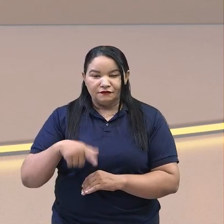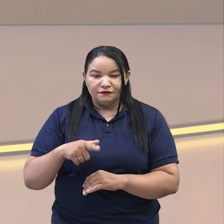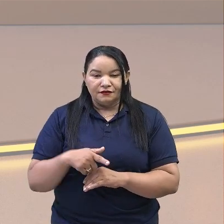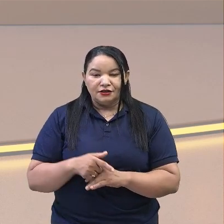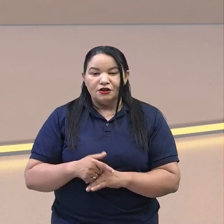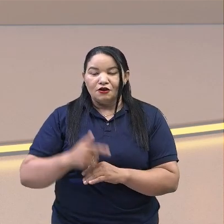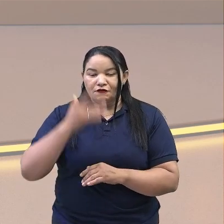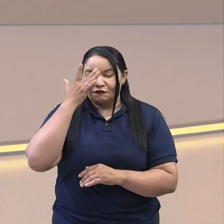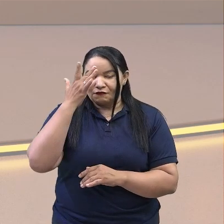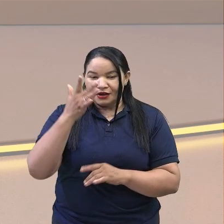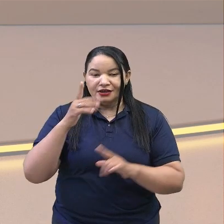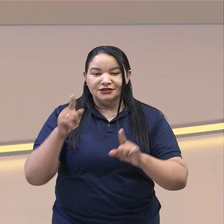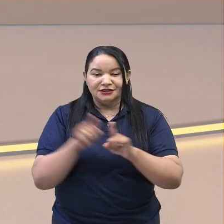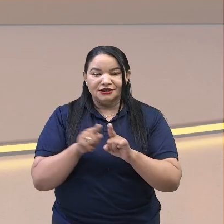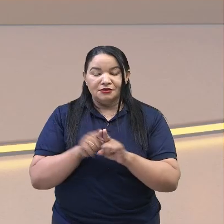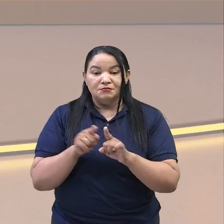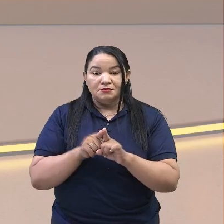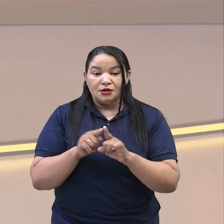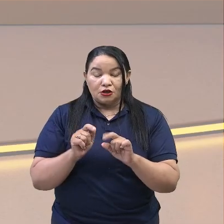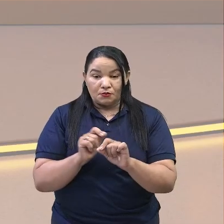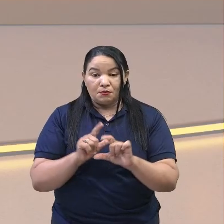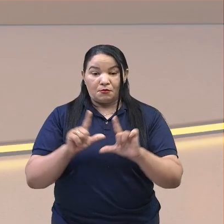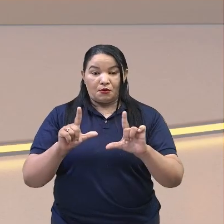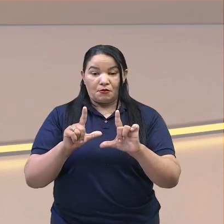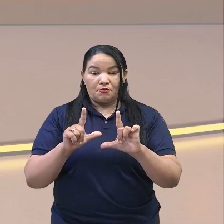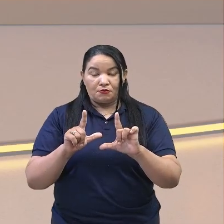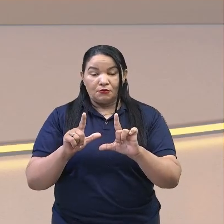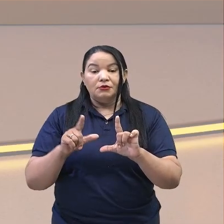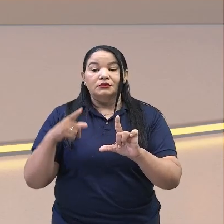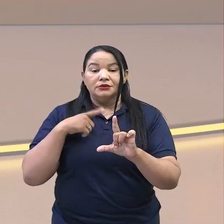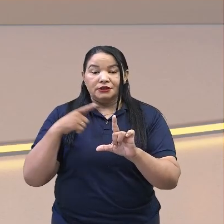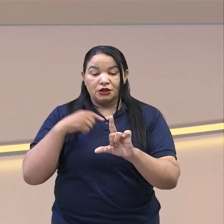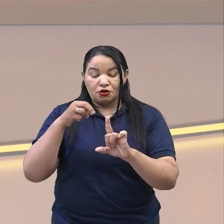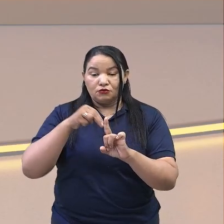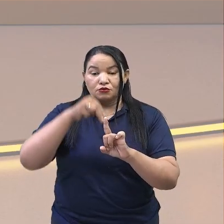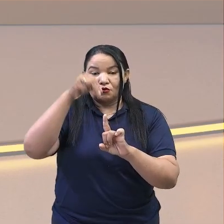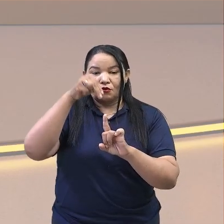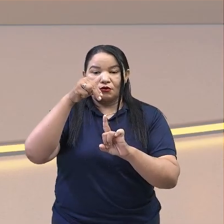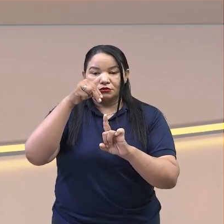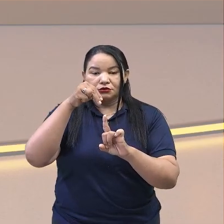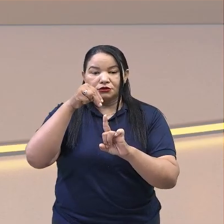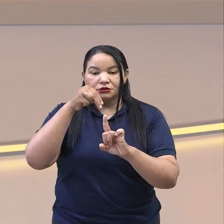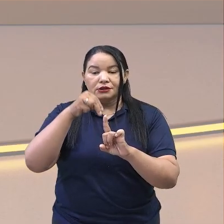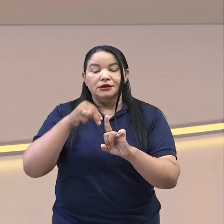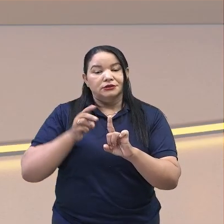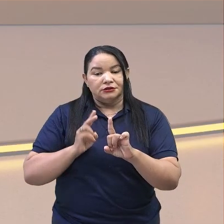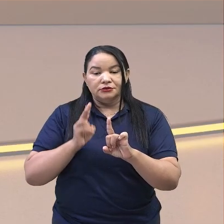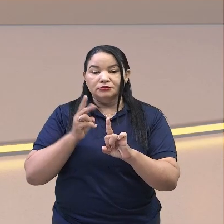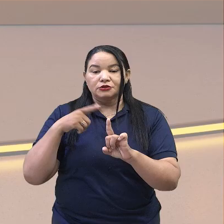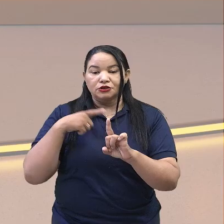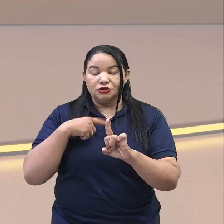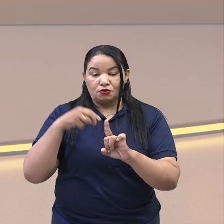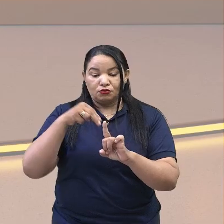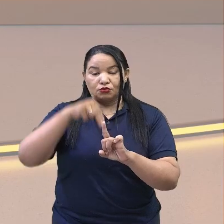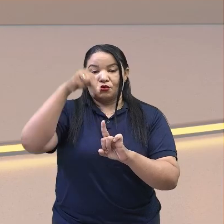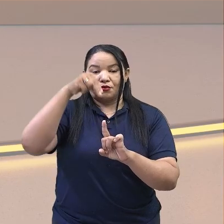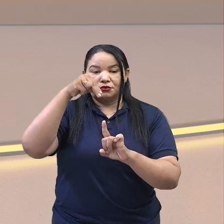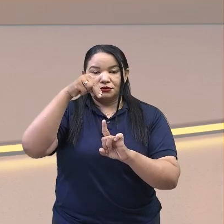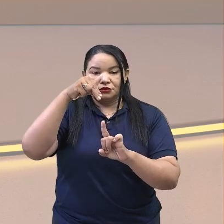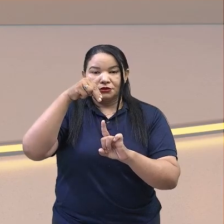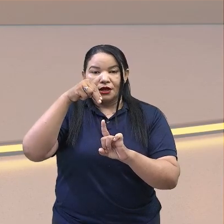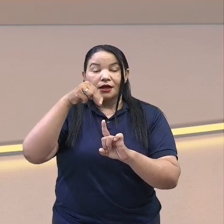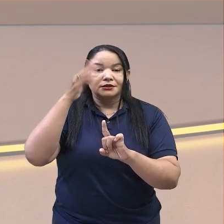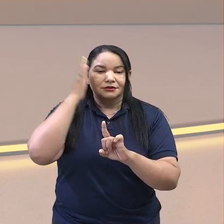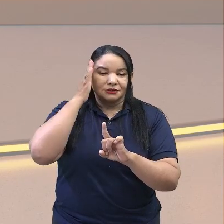está em um destaque maior. Então, isso indica ali onde está os pontos, onde está o norte, e a partir do norte a gente